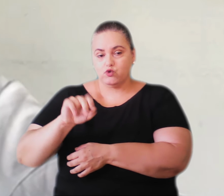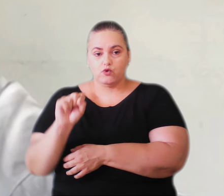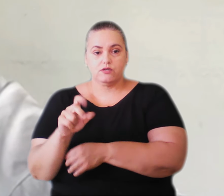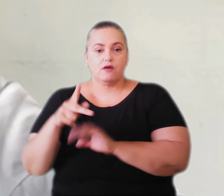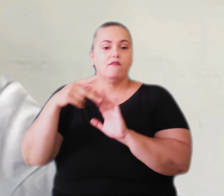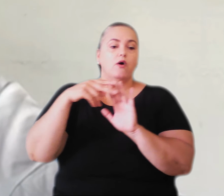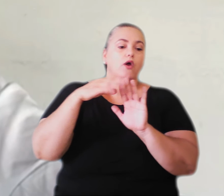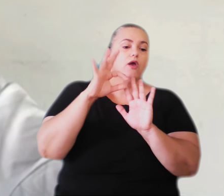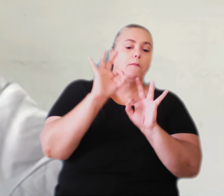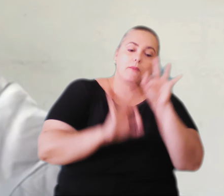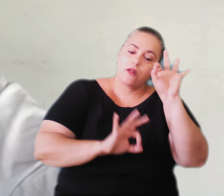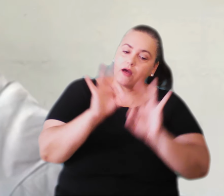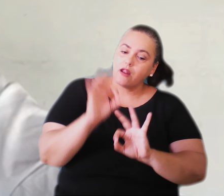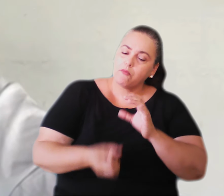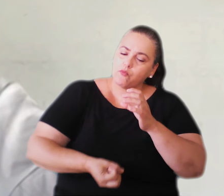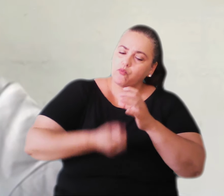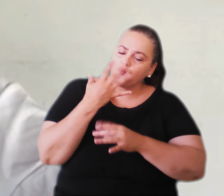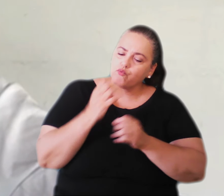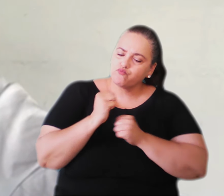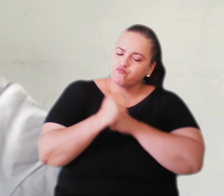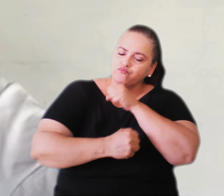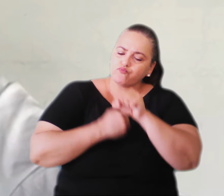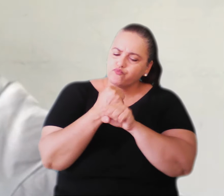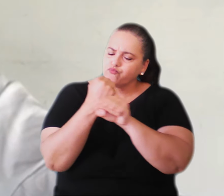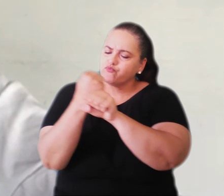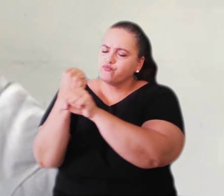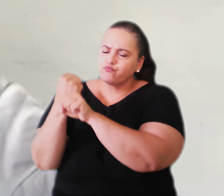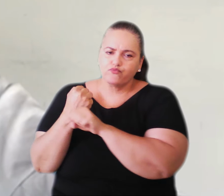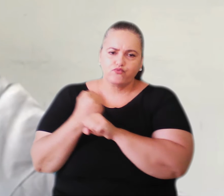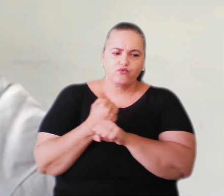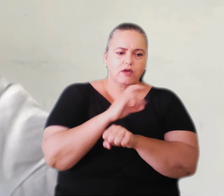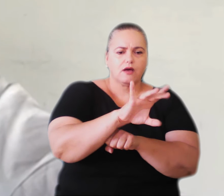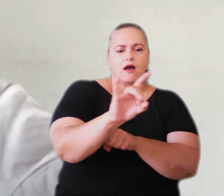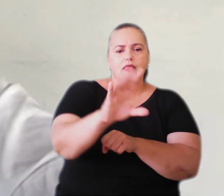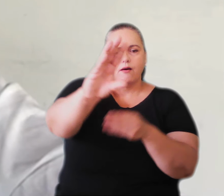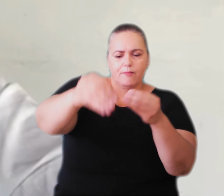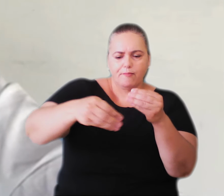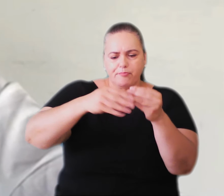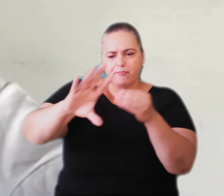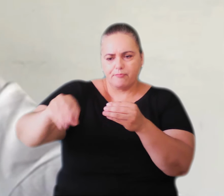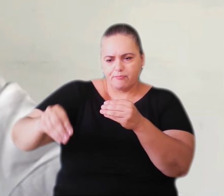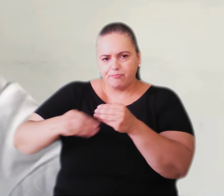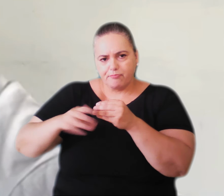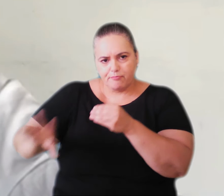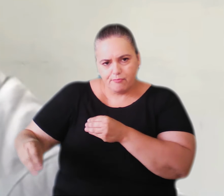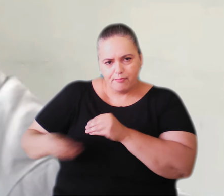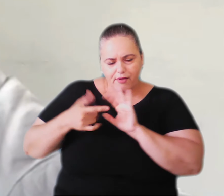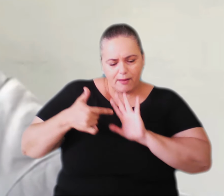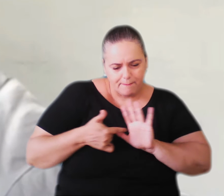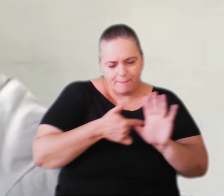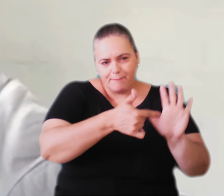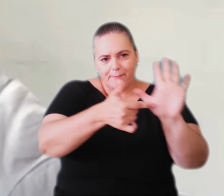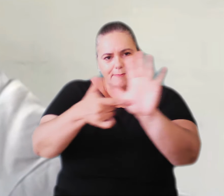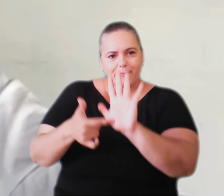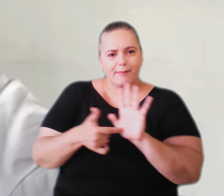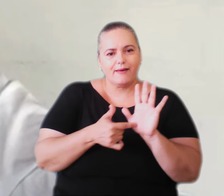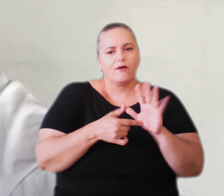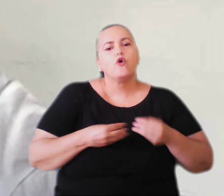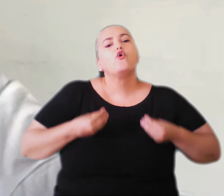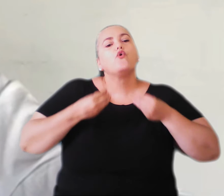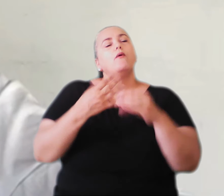nós ajudamos a construir ao nosso modo, e cada um de vocês que se apresentou lá ajudou a construir. Como